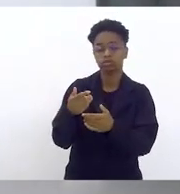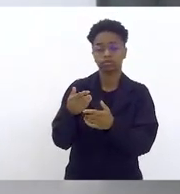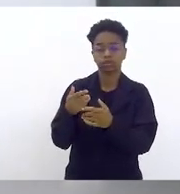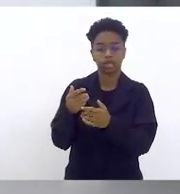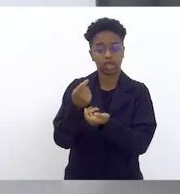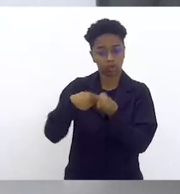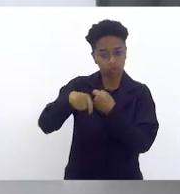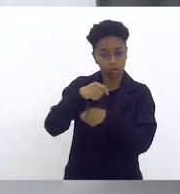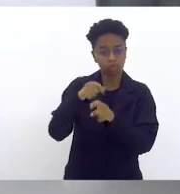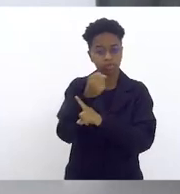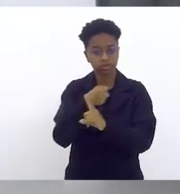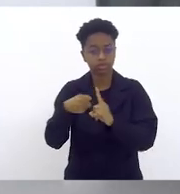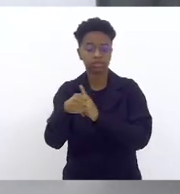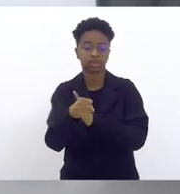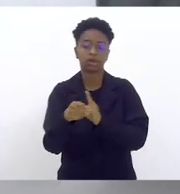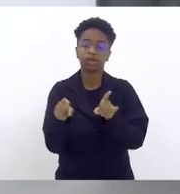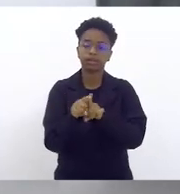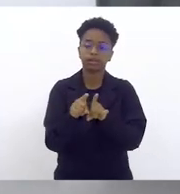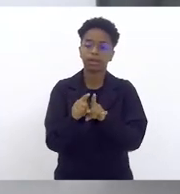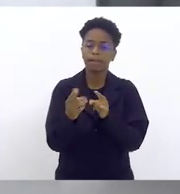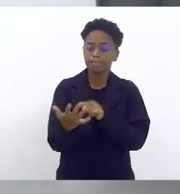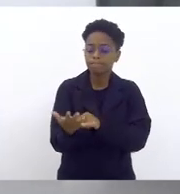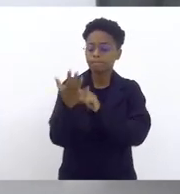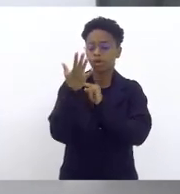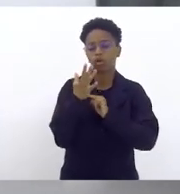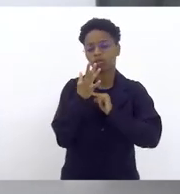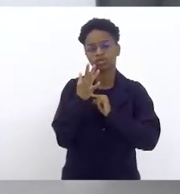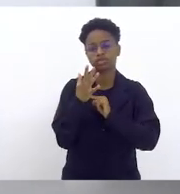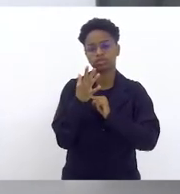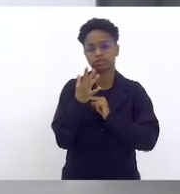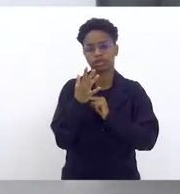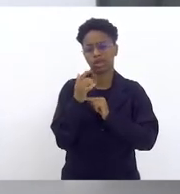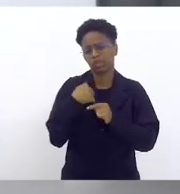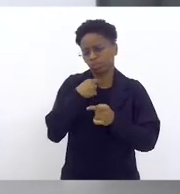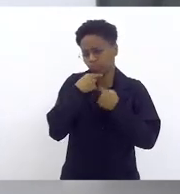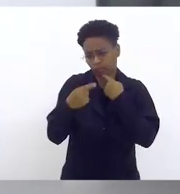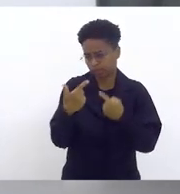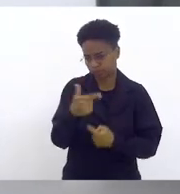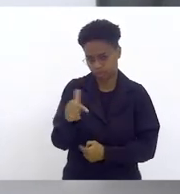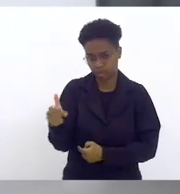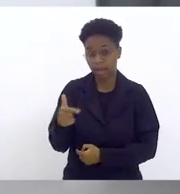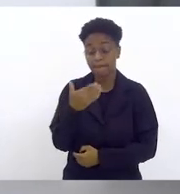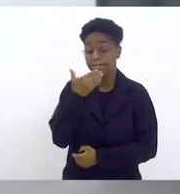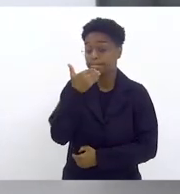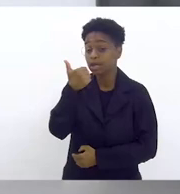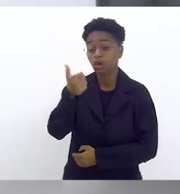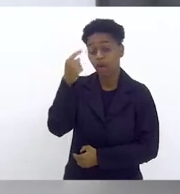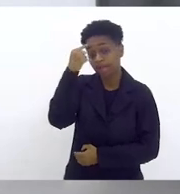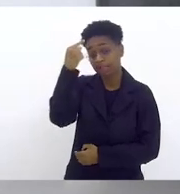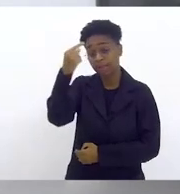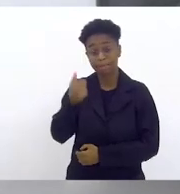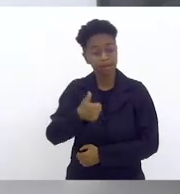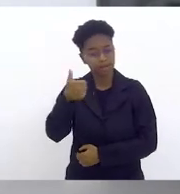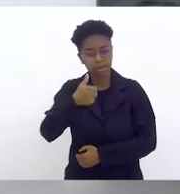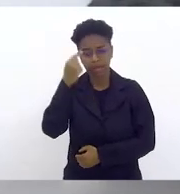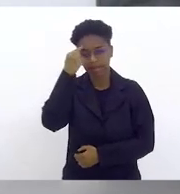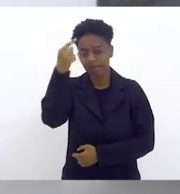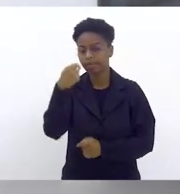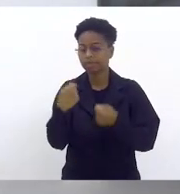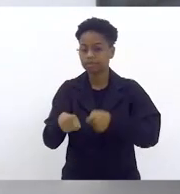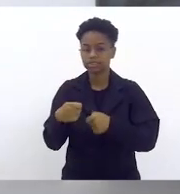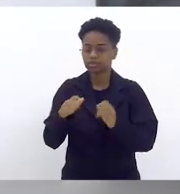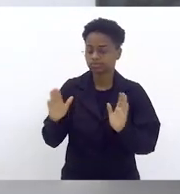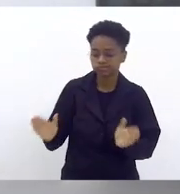eu acho que é nos mostra sem sombra de dúvida que a melhor hipótese a primeira hipótese deve ser